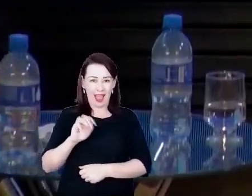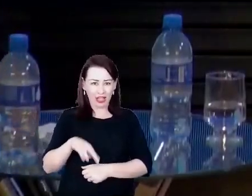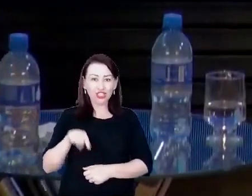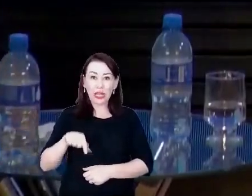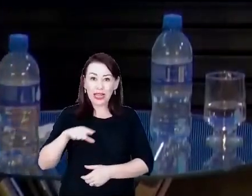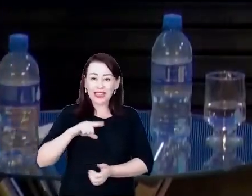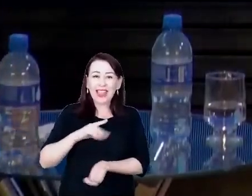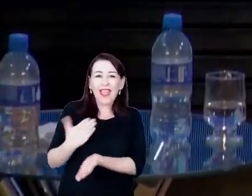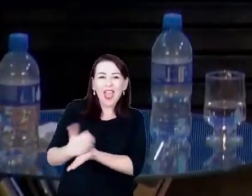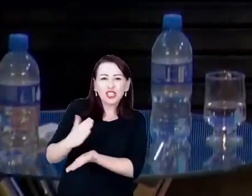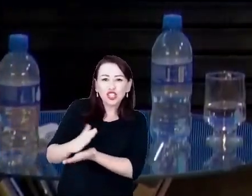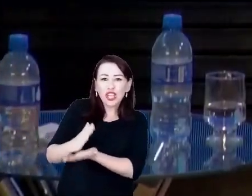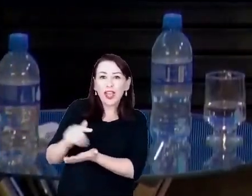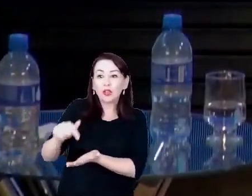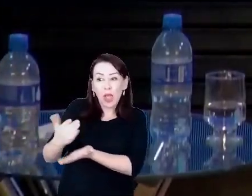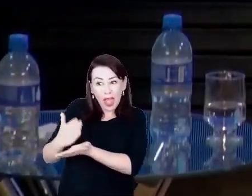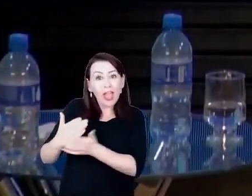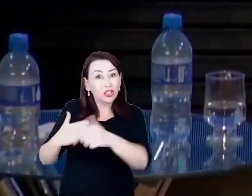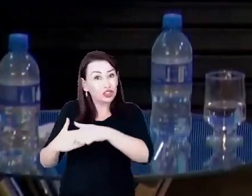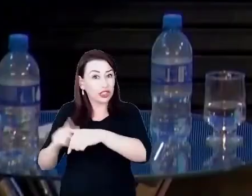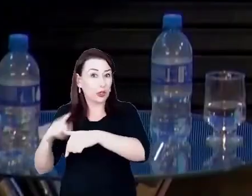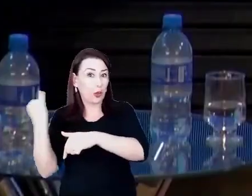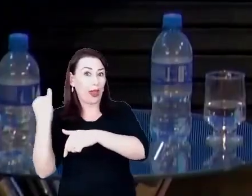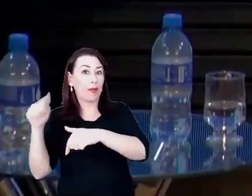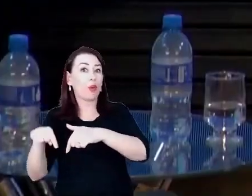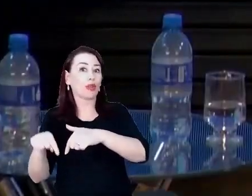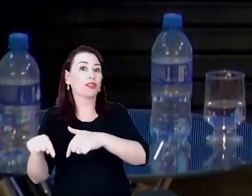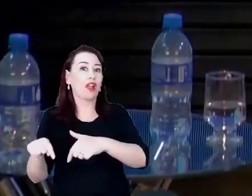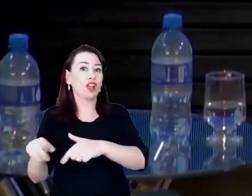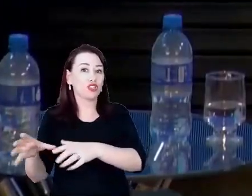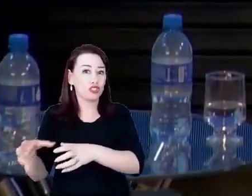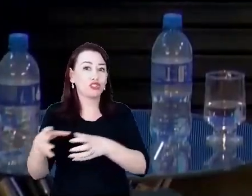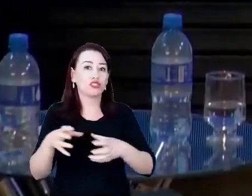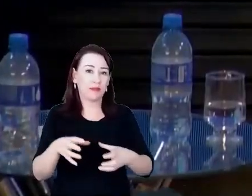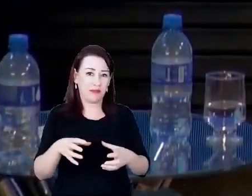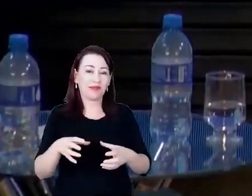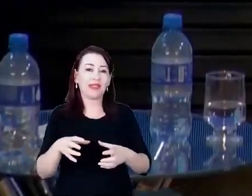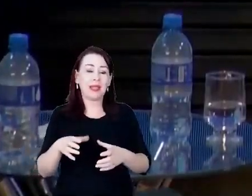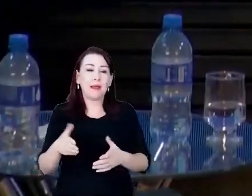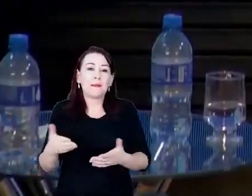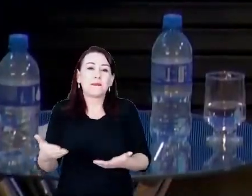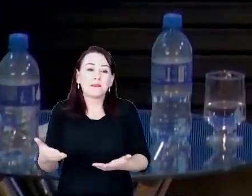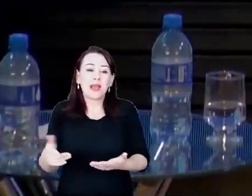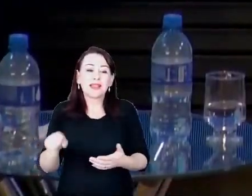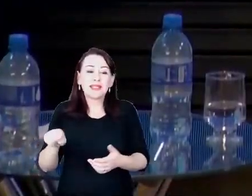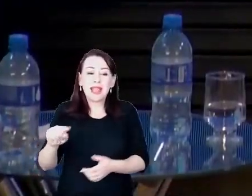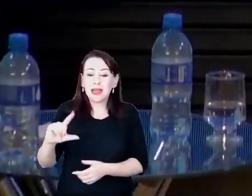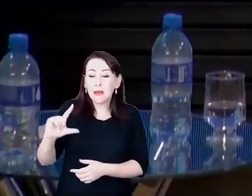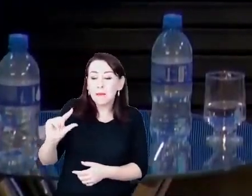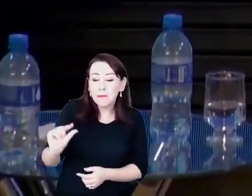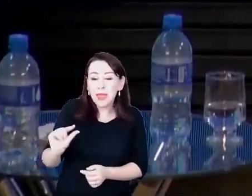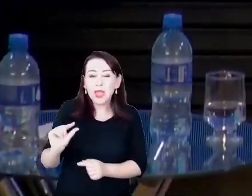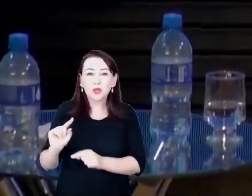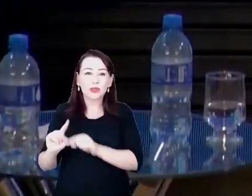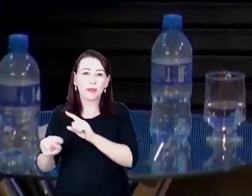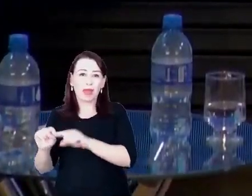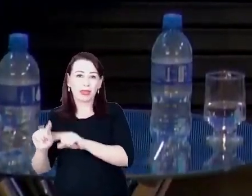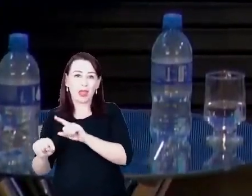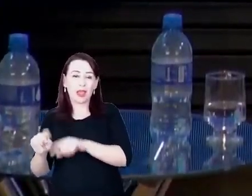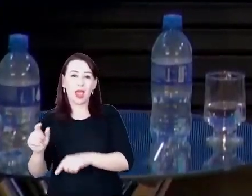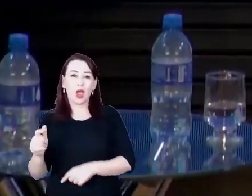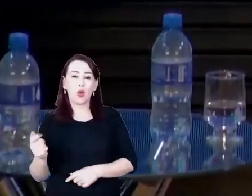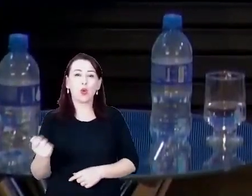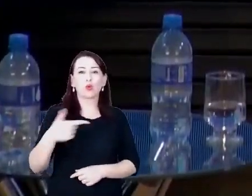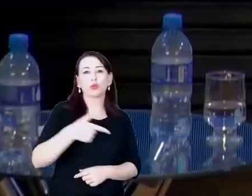importante, ele tem um papel um pouco menor como material do que dentro de uma estrutura